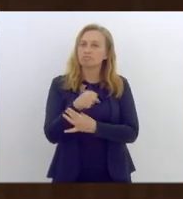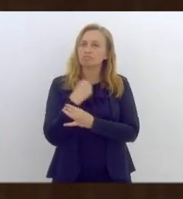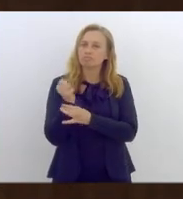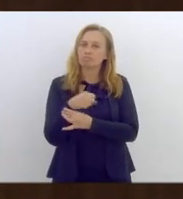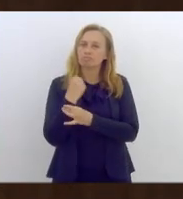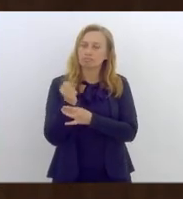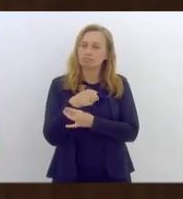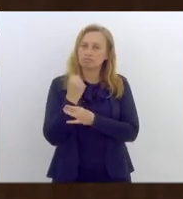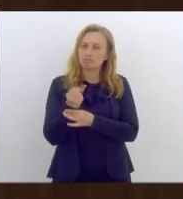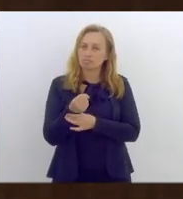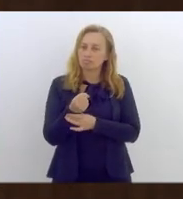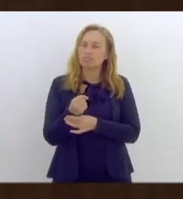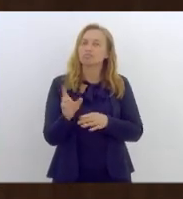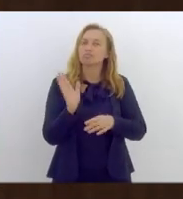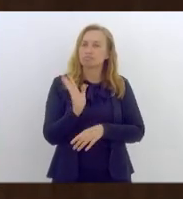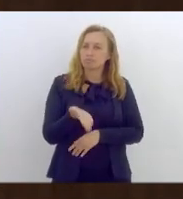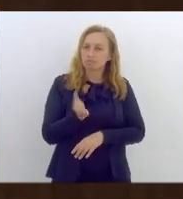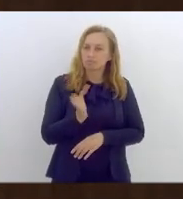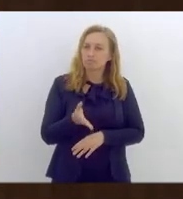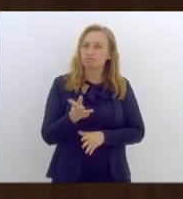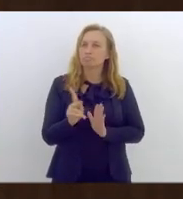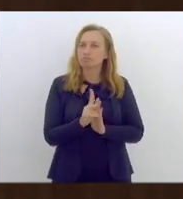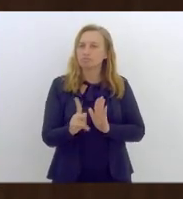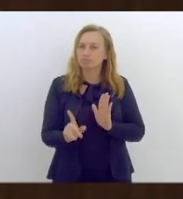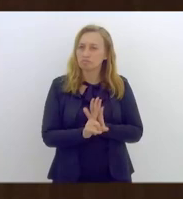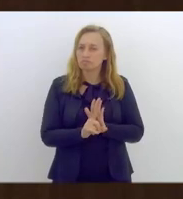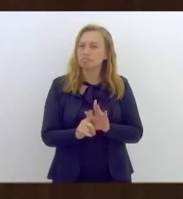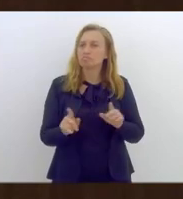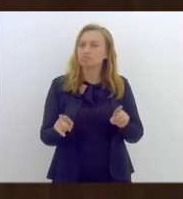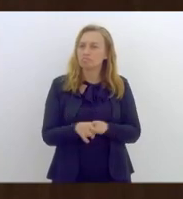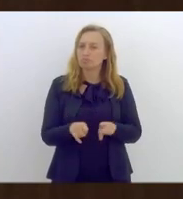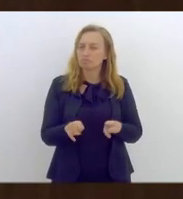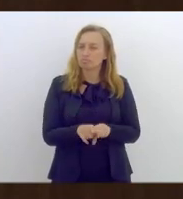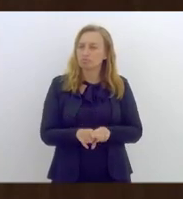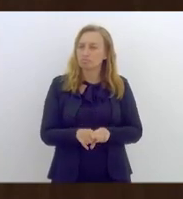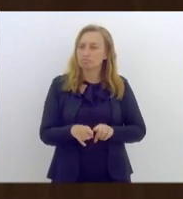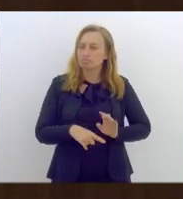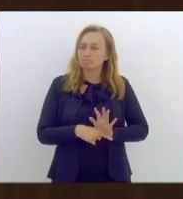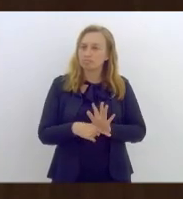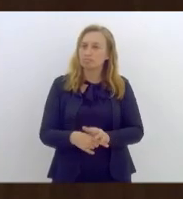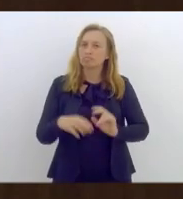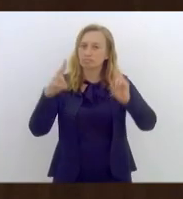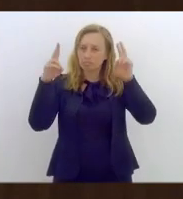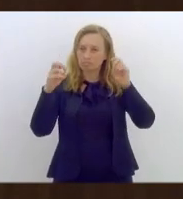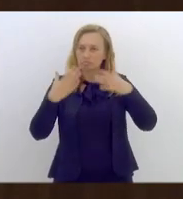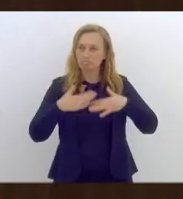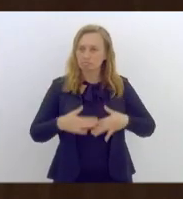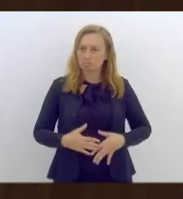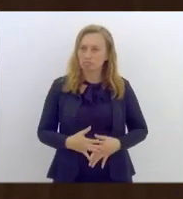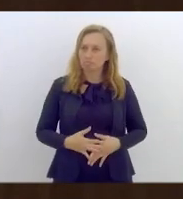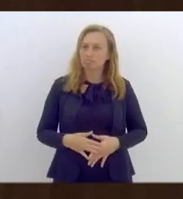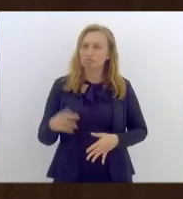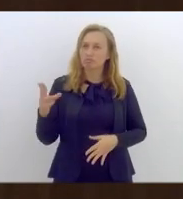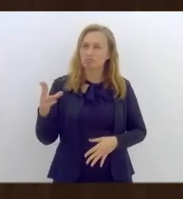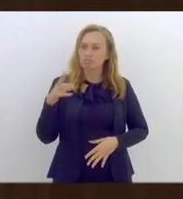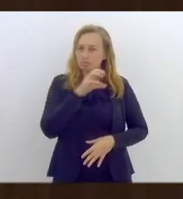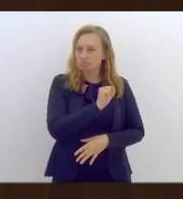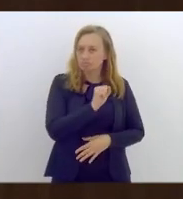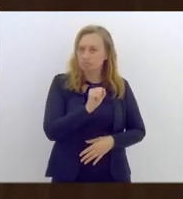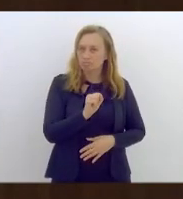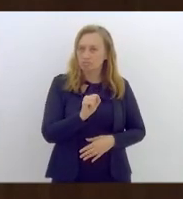e terapeutas ocupacionais projeto que também inversa sobre esse tema do descanso debate urgente